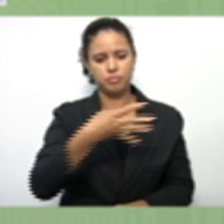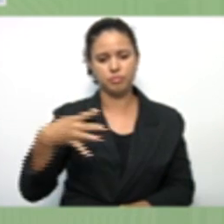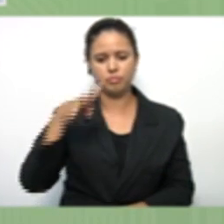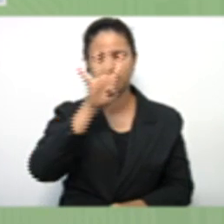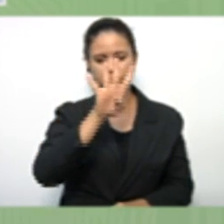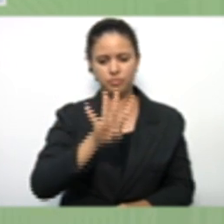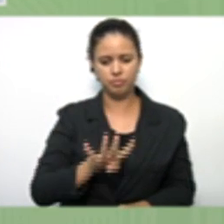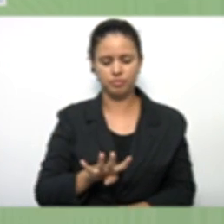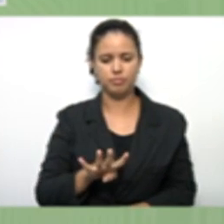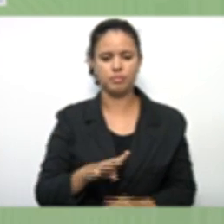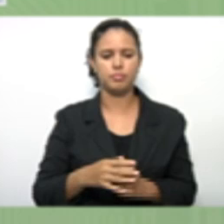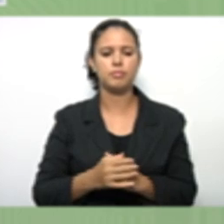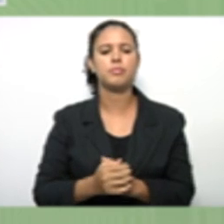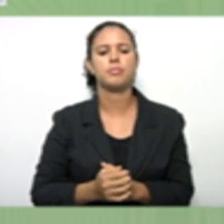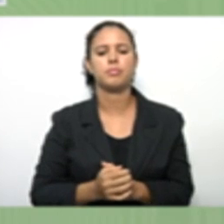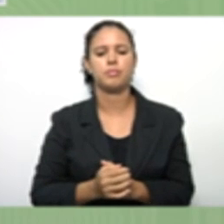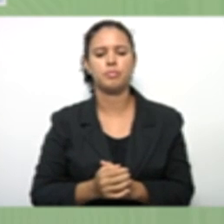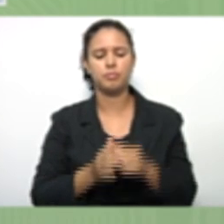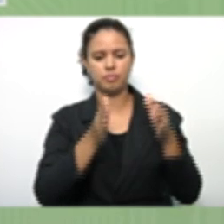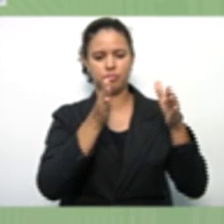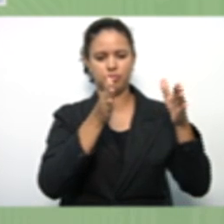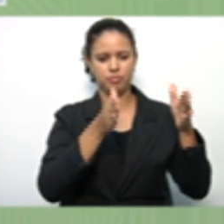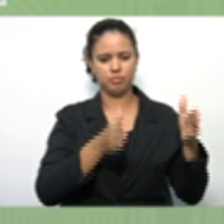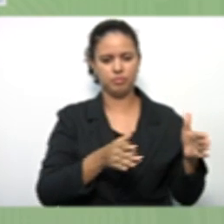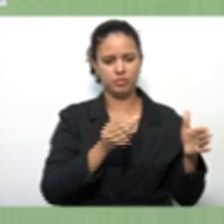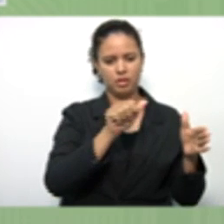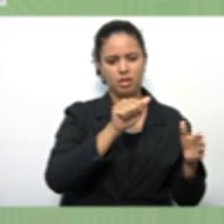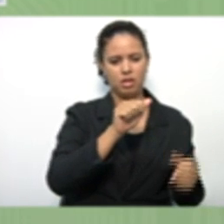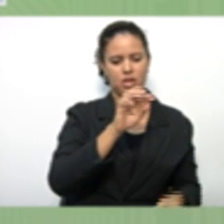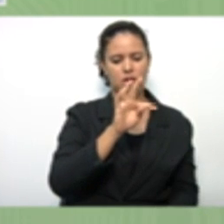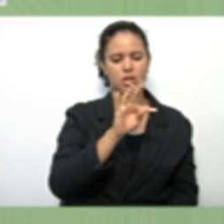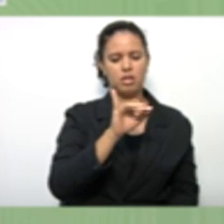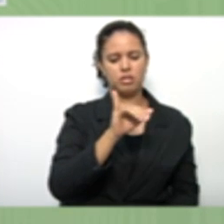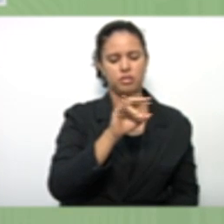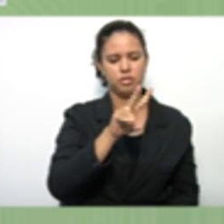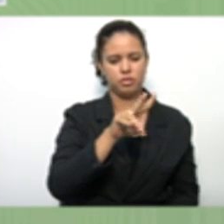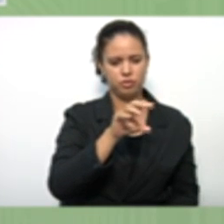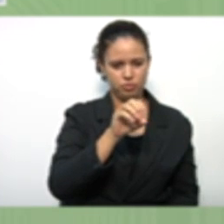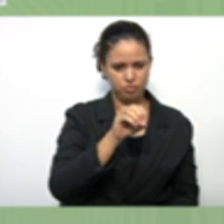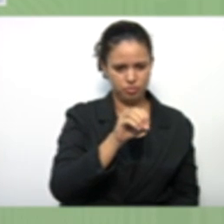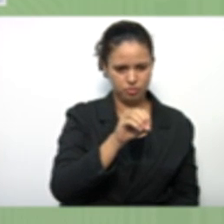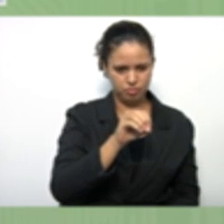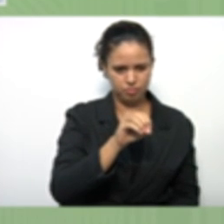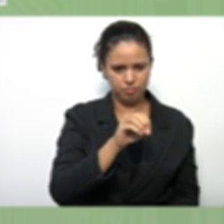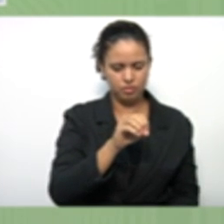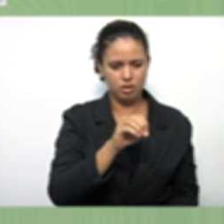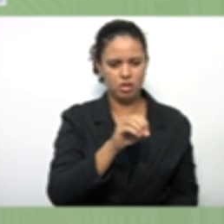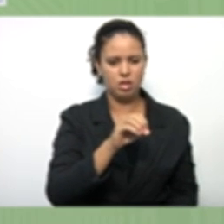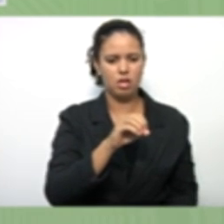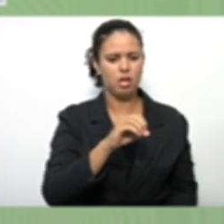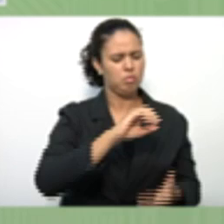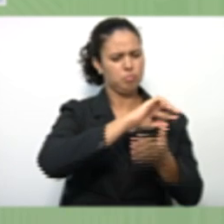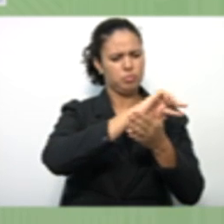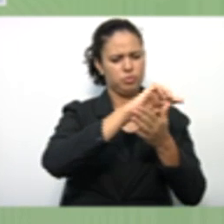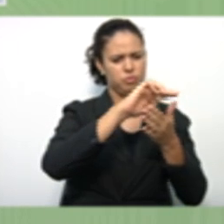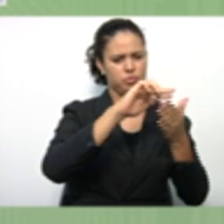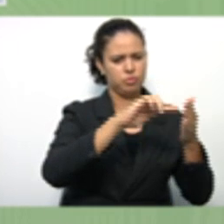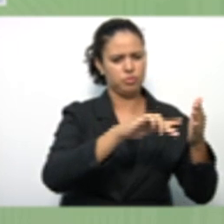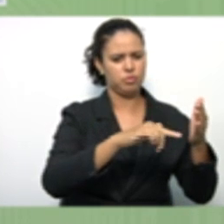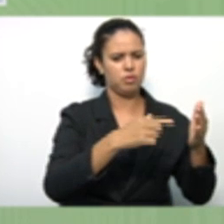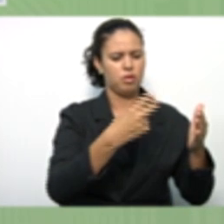e quantitativos. Então nós agrupamos aqui de um lado os bens no valor de R$2.000, né? Nós